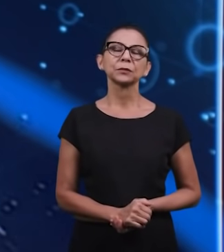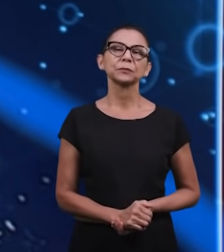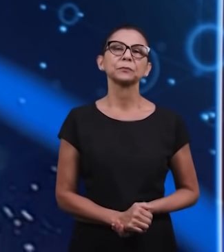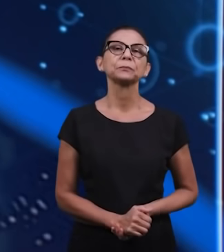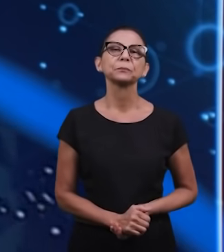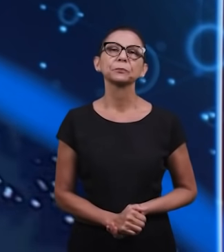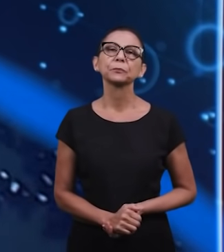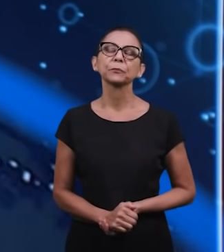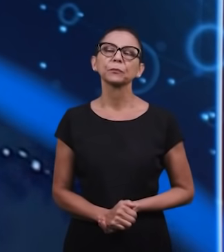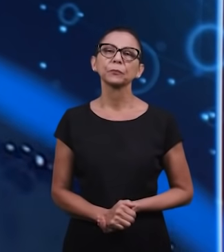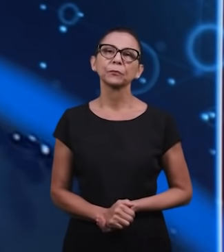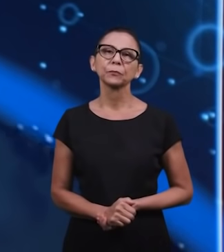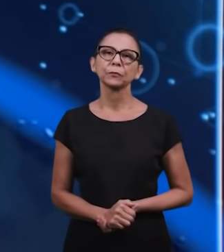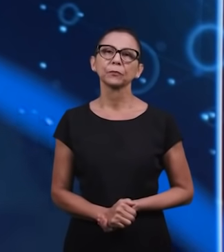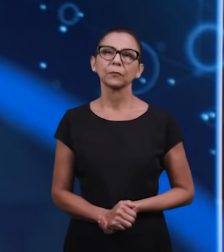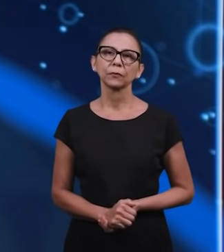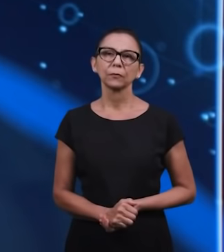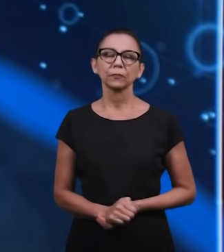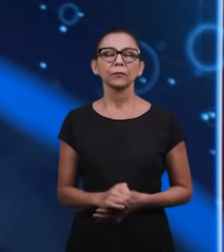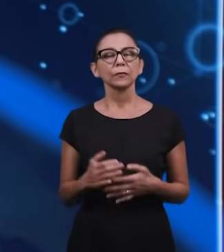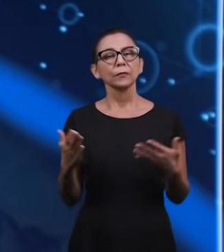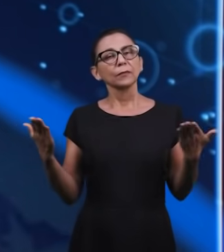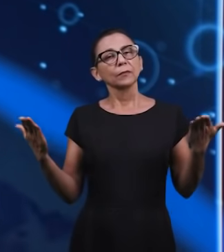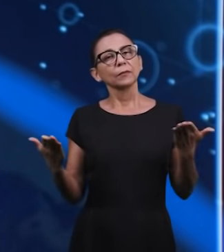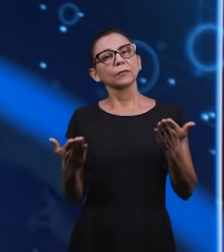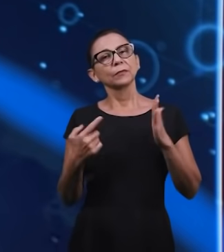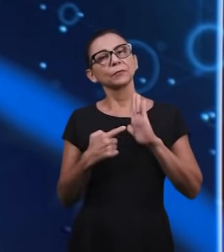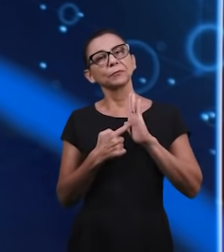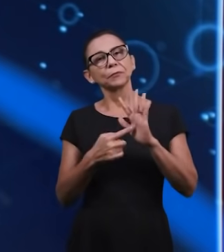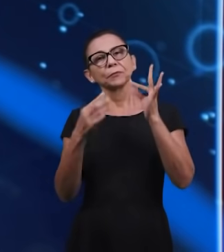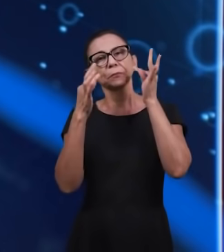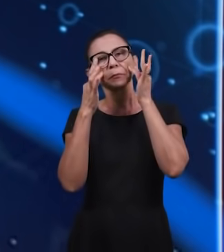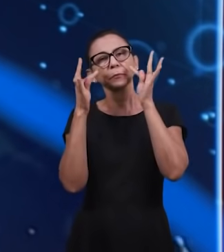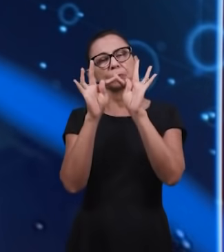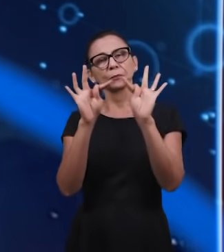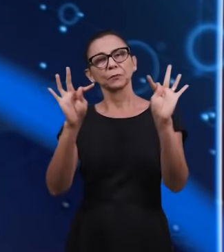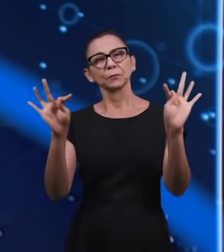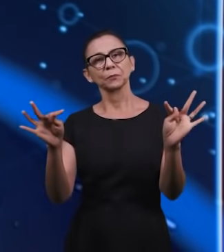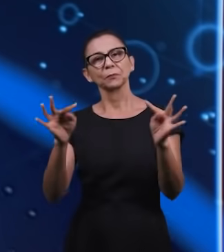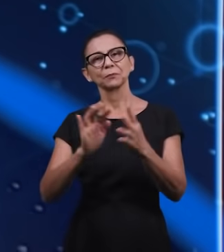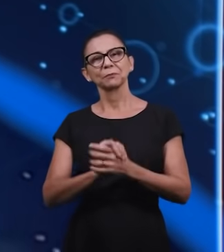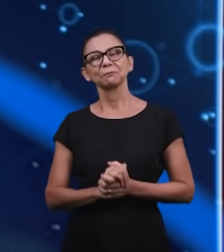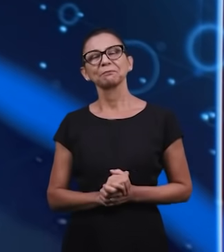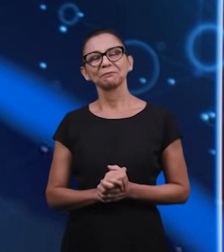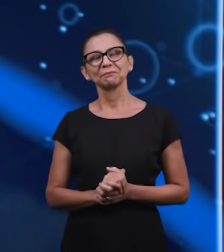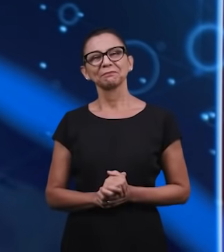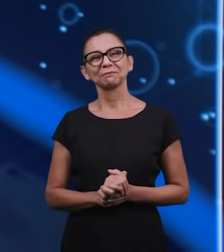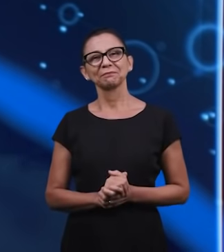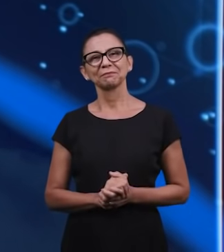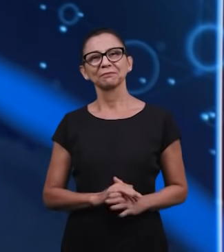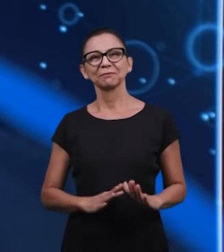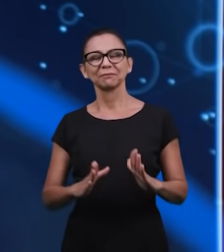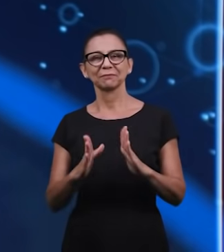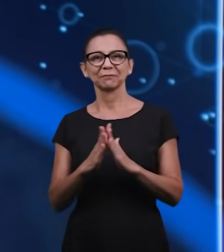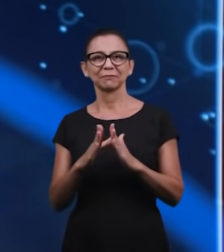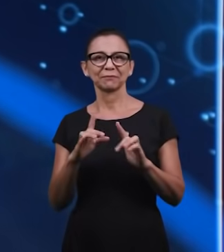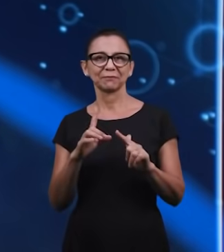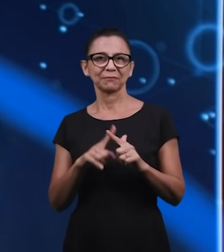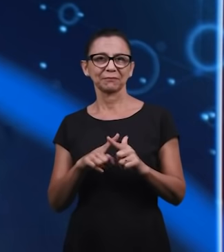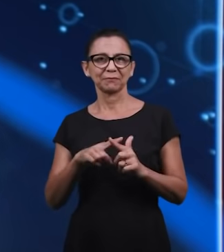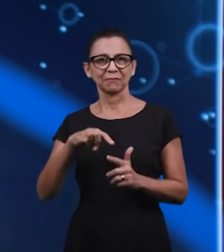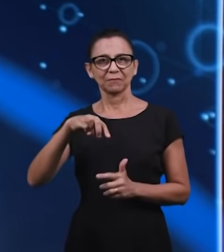Peabody, em Hartford, Wallingford, e agora o testemunho que vamos receber da igreja hoje